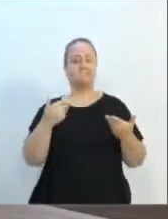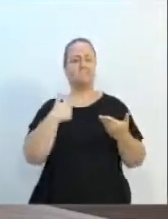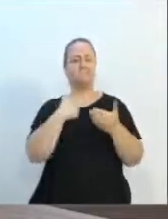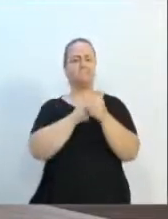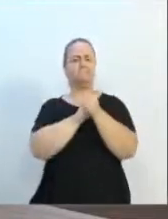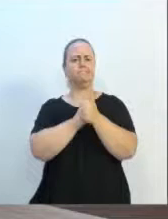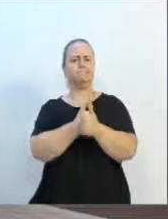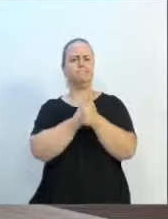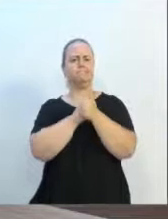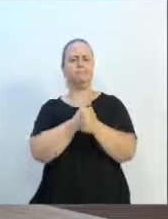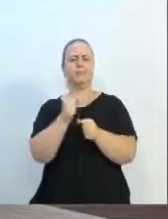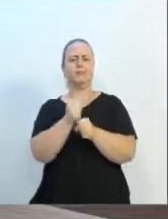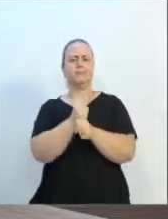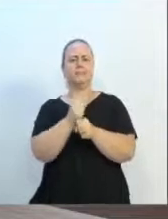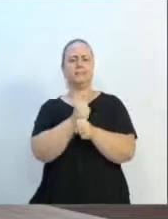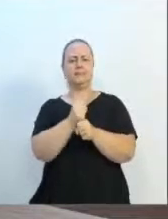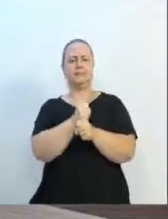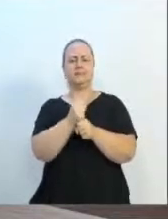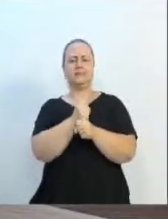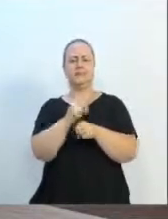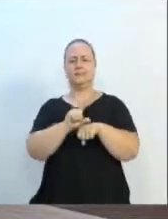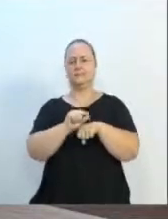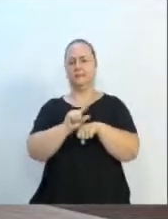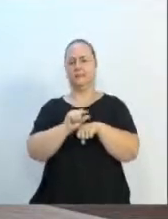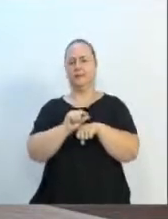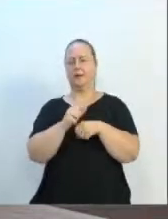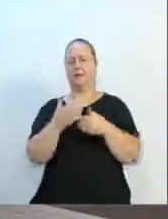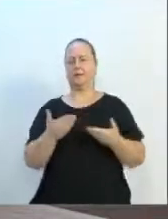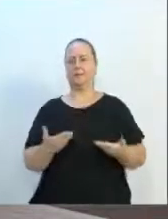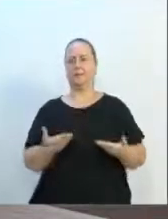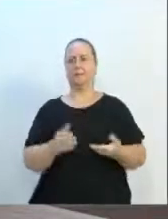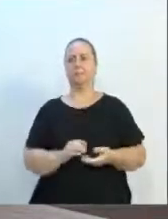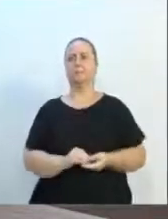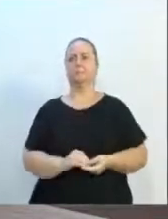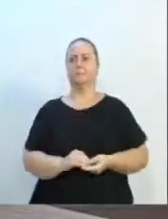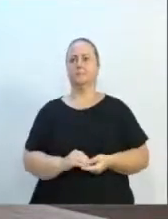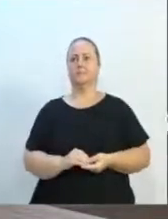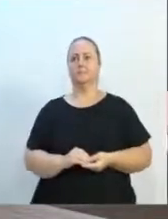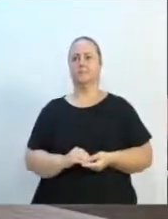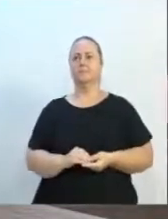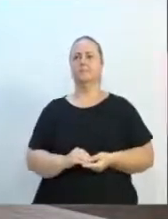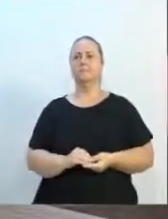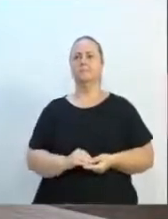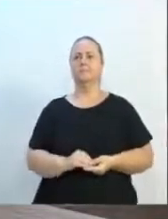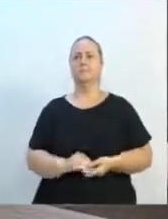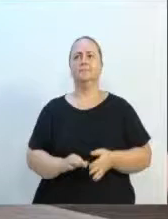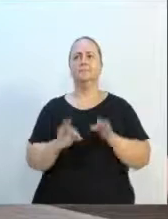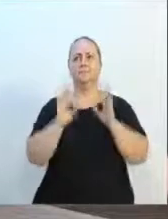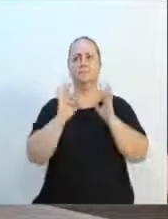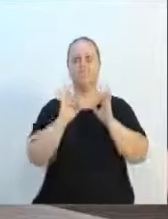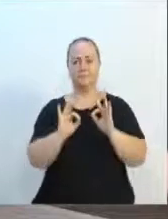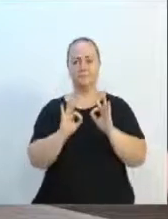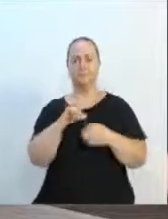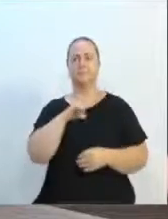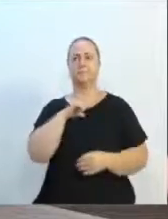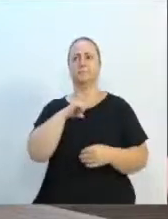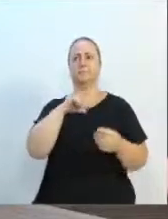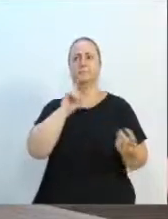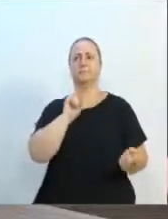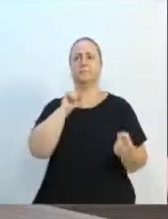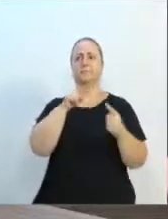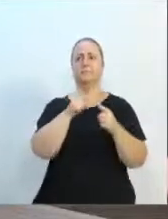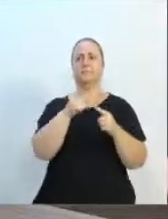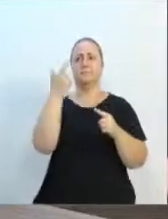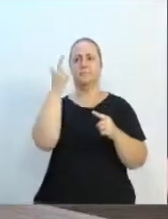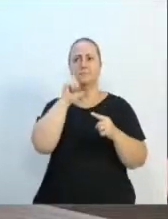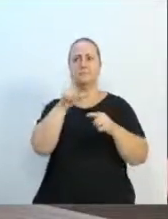muitos anos a Secretaria de Educação e uma coisa eu posso lhe garantir, sempre que há uma intenção de